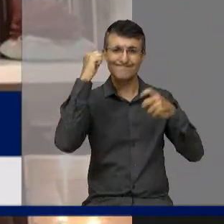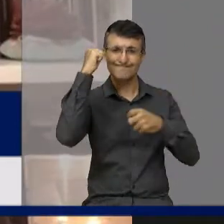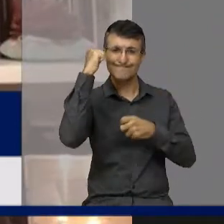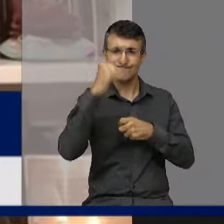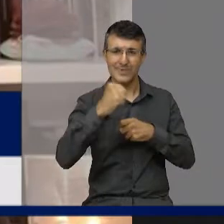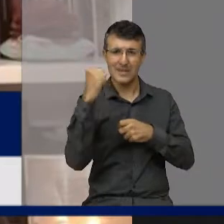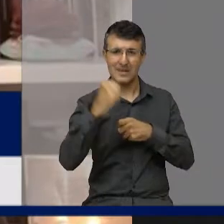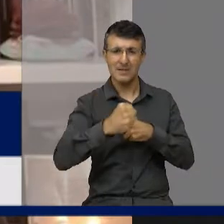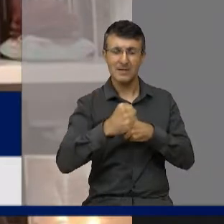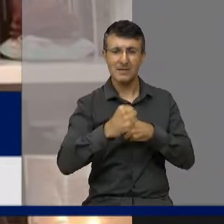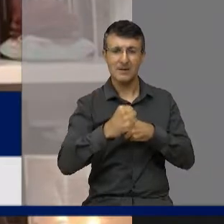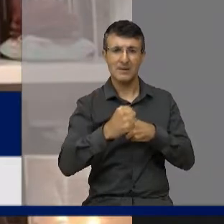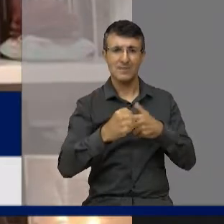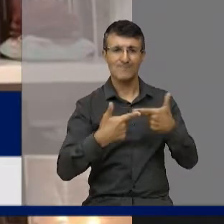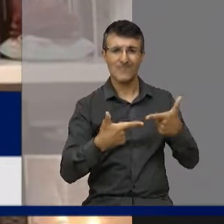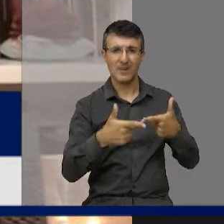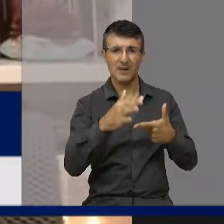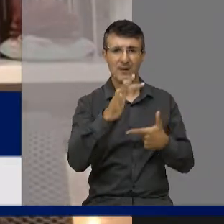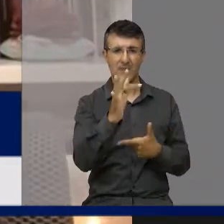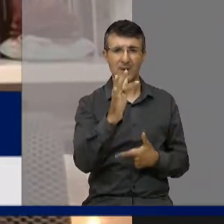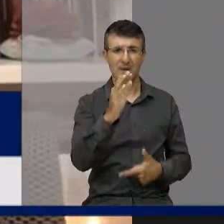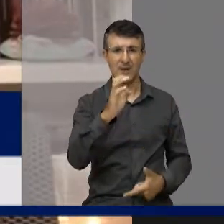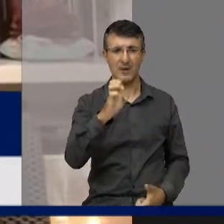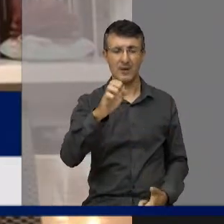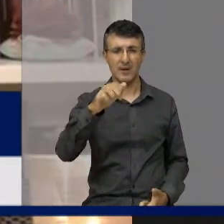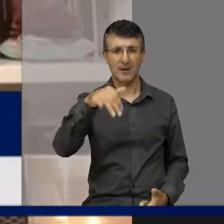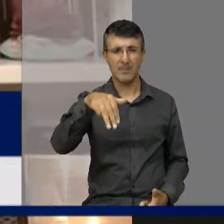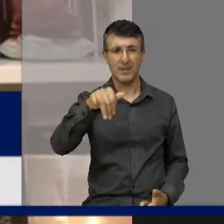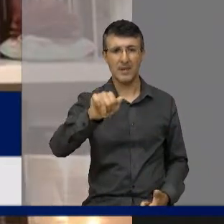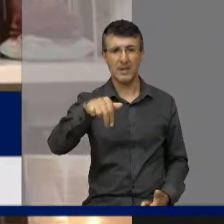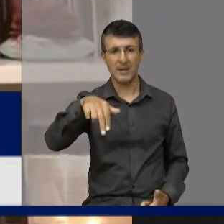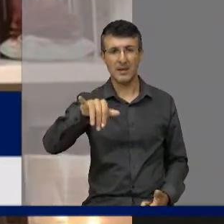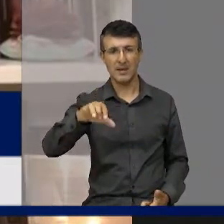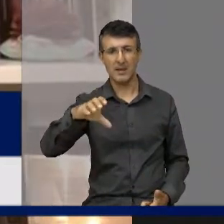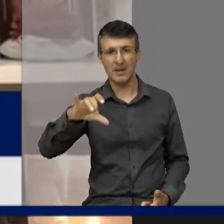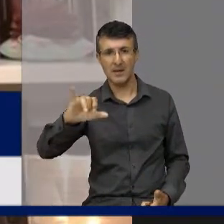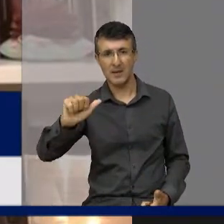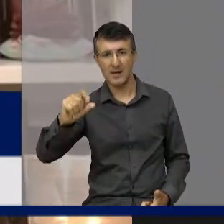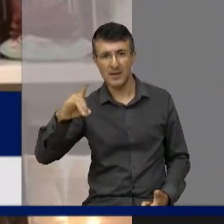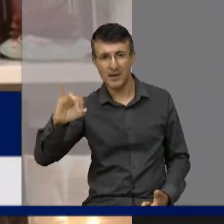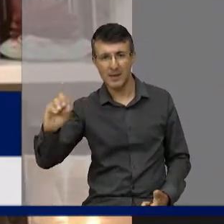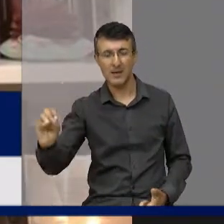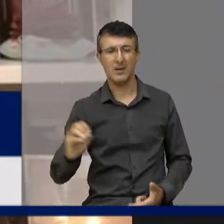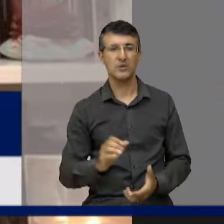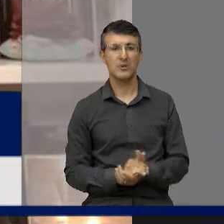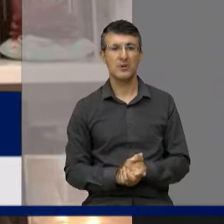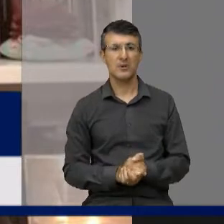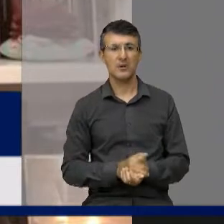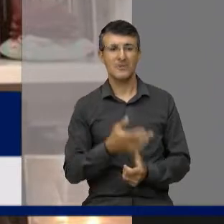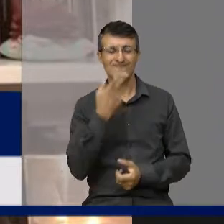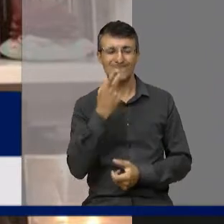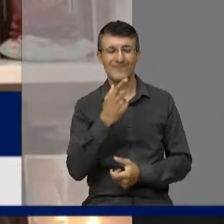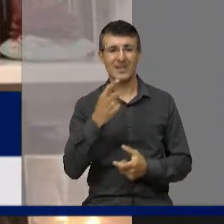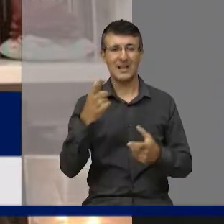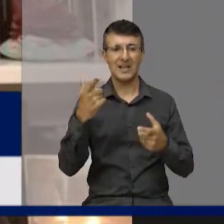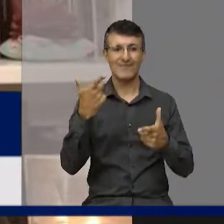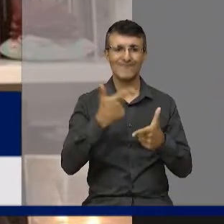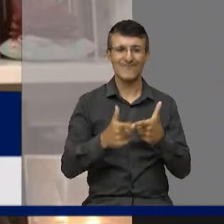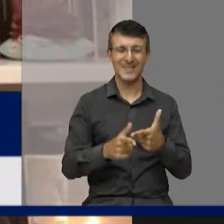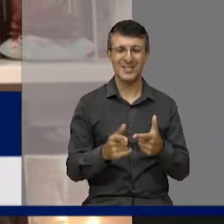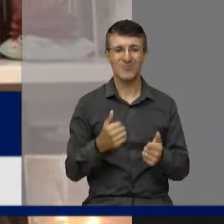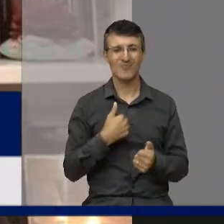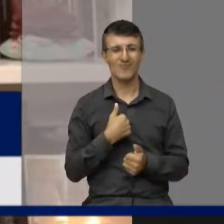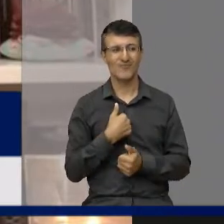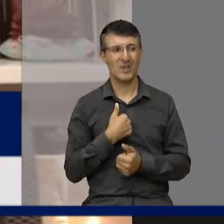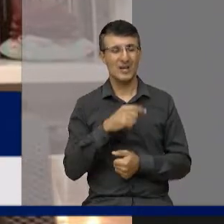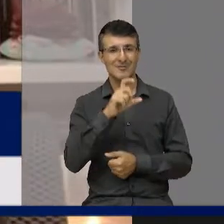né? Então, falar de feminicídio nesse momento, né, é um assunto